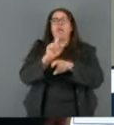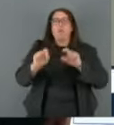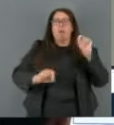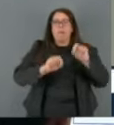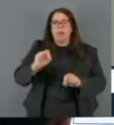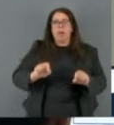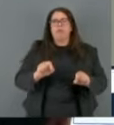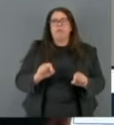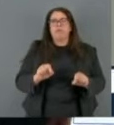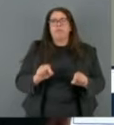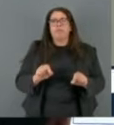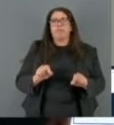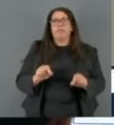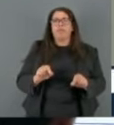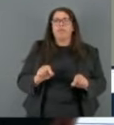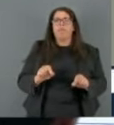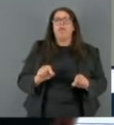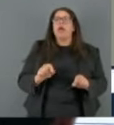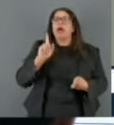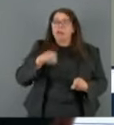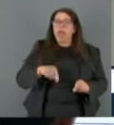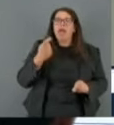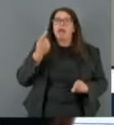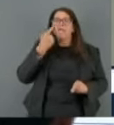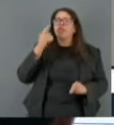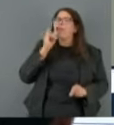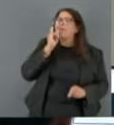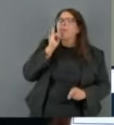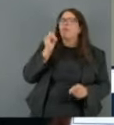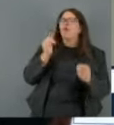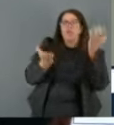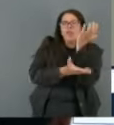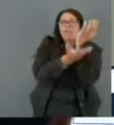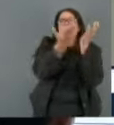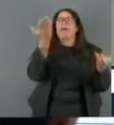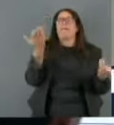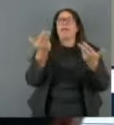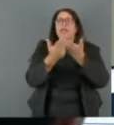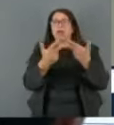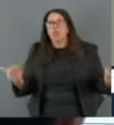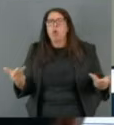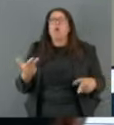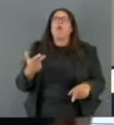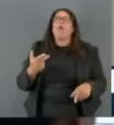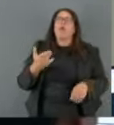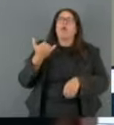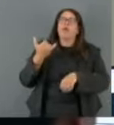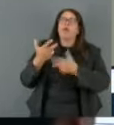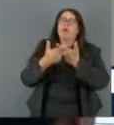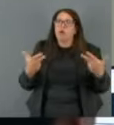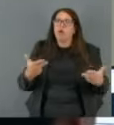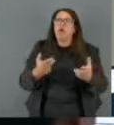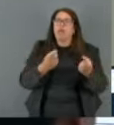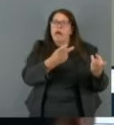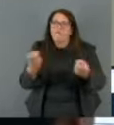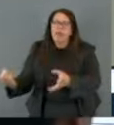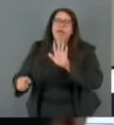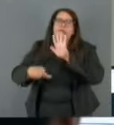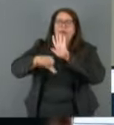justamente, enfim, os ilícitos que lá ocorrem. O desmatamento ilegal, o tráfico ilegal de madeiras, o garimpo ilegal, o tráfico de